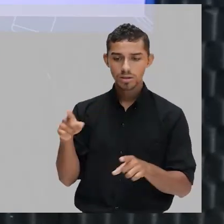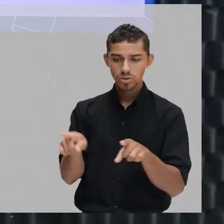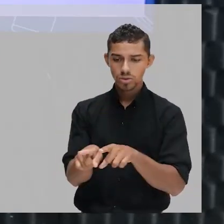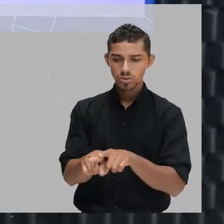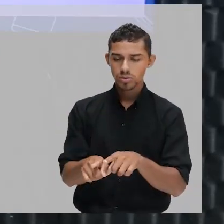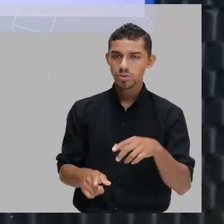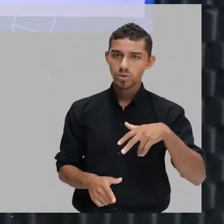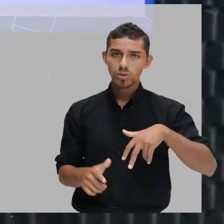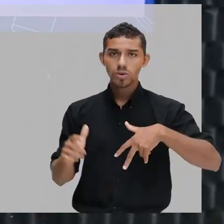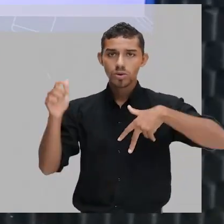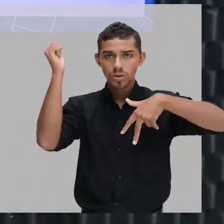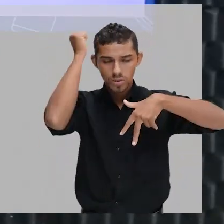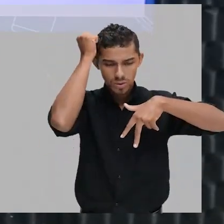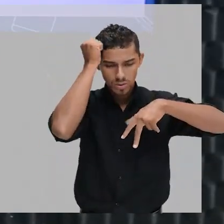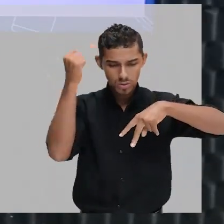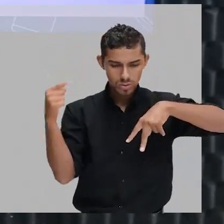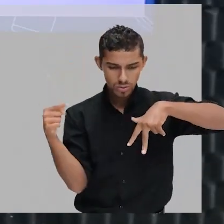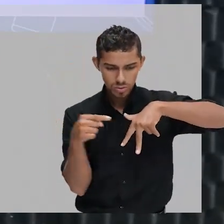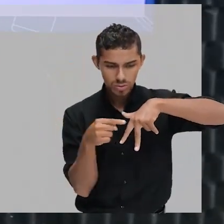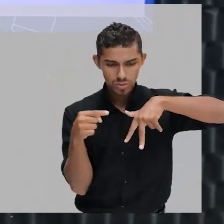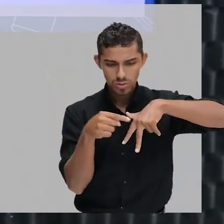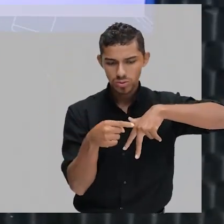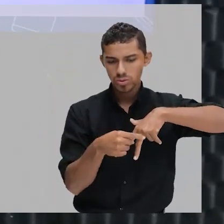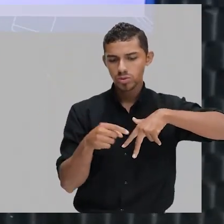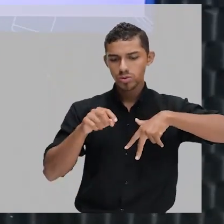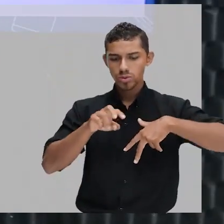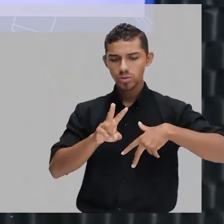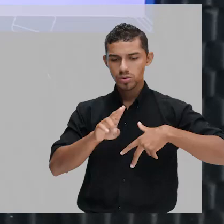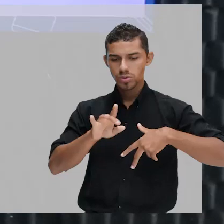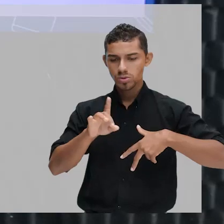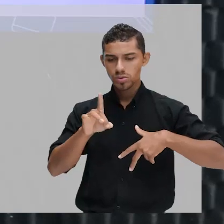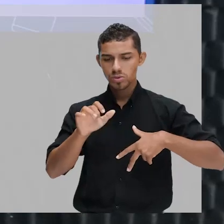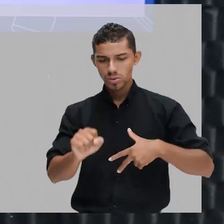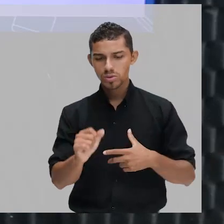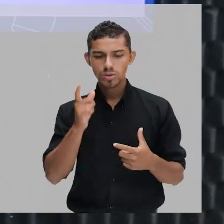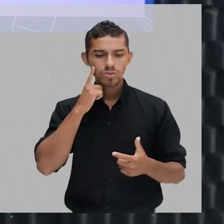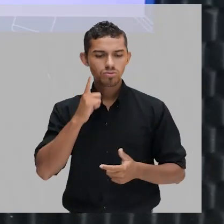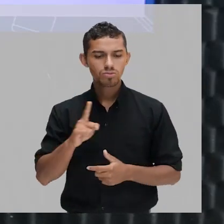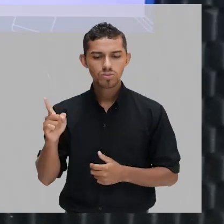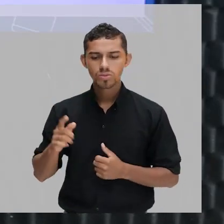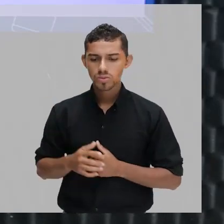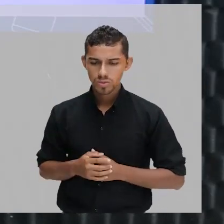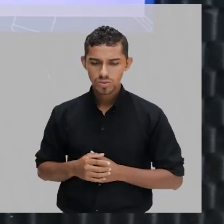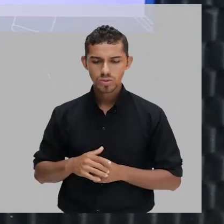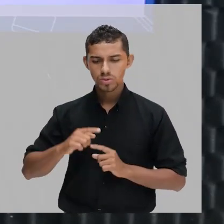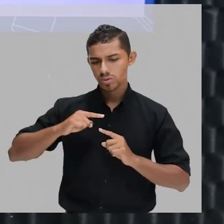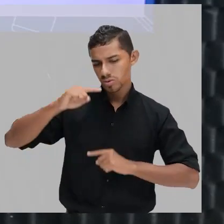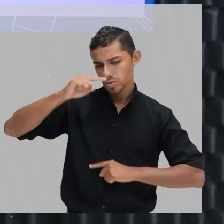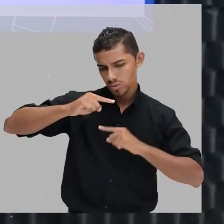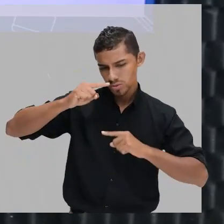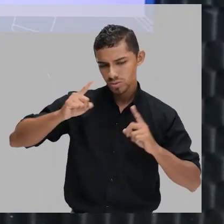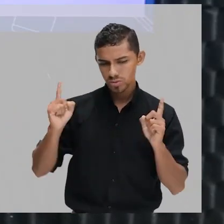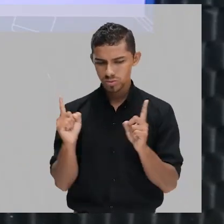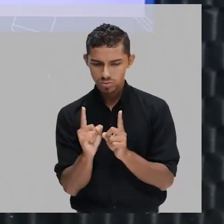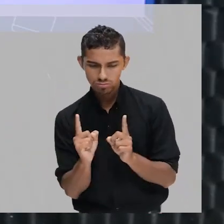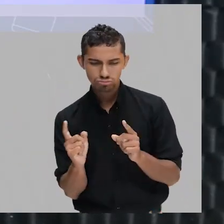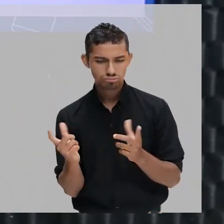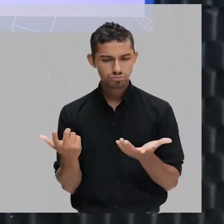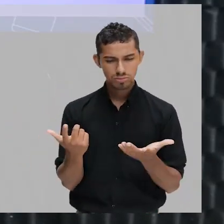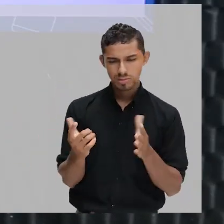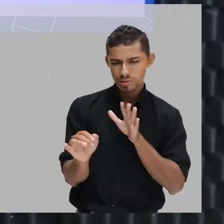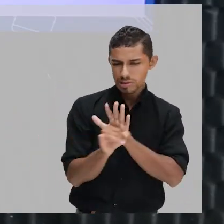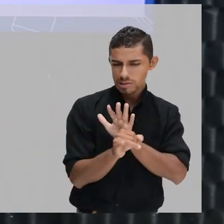um estereótipo sem ter noção do que realmente é. Tamanho, a identificação com